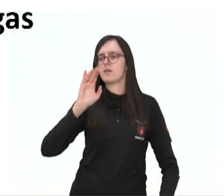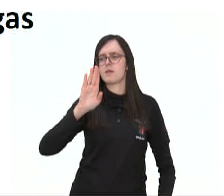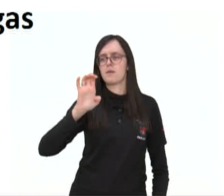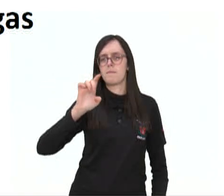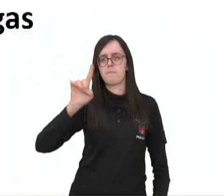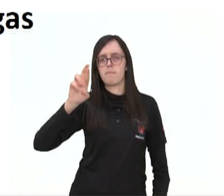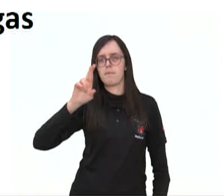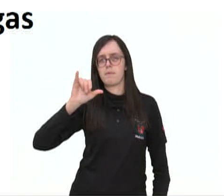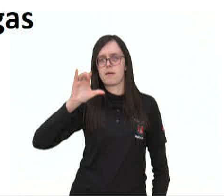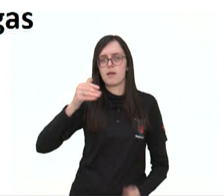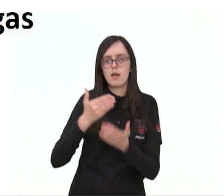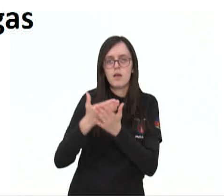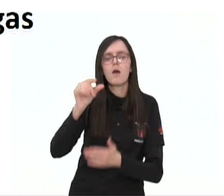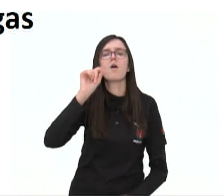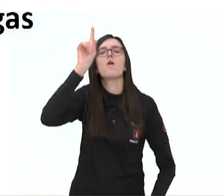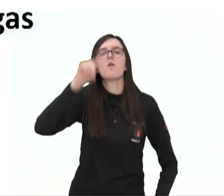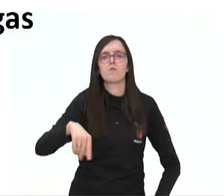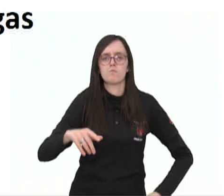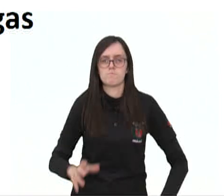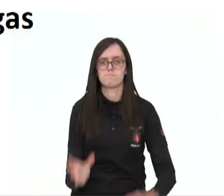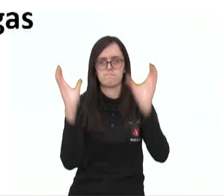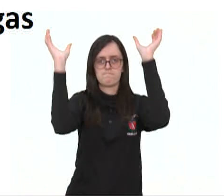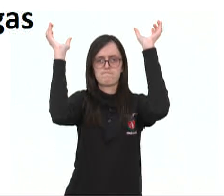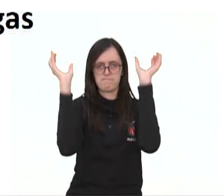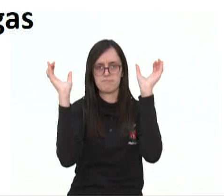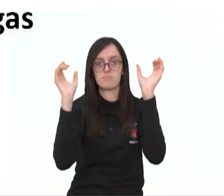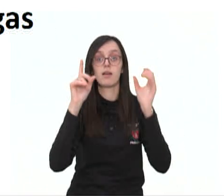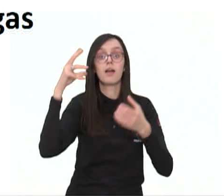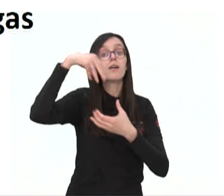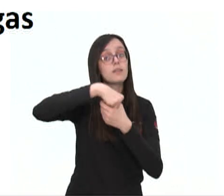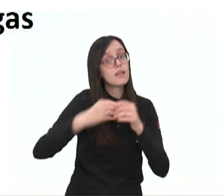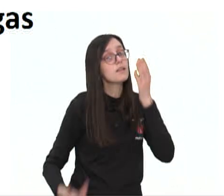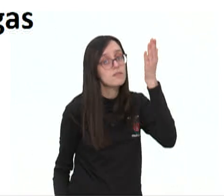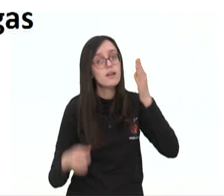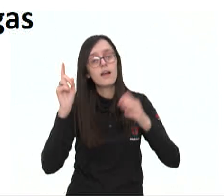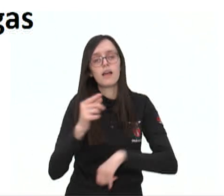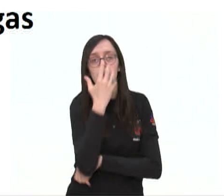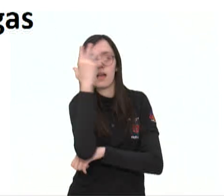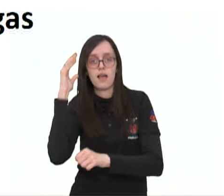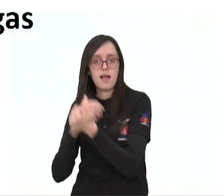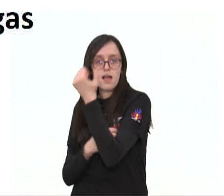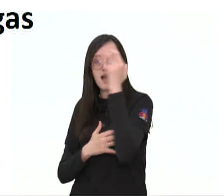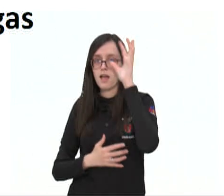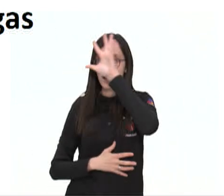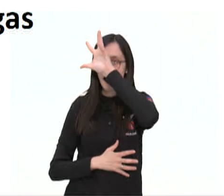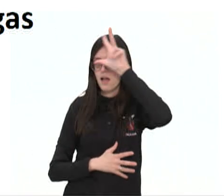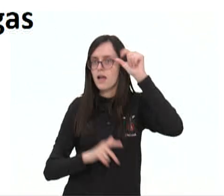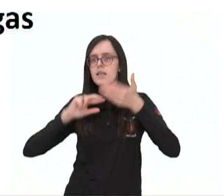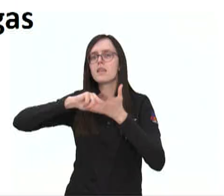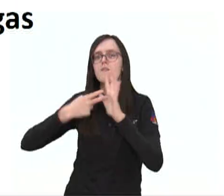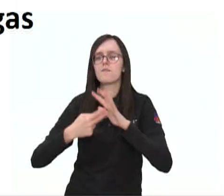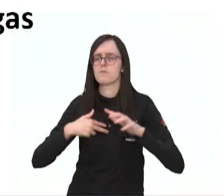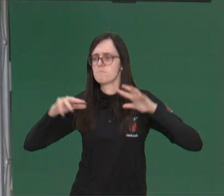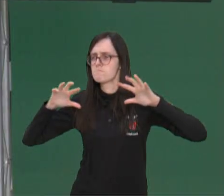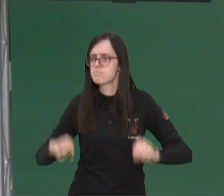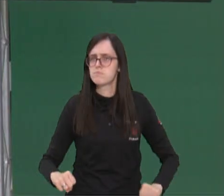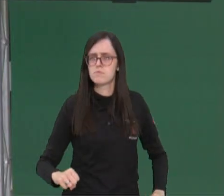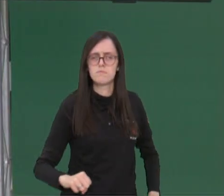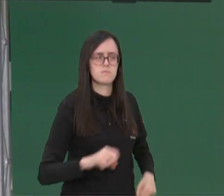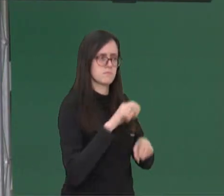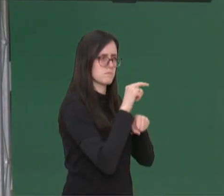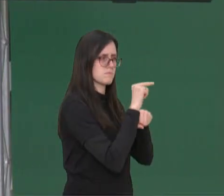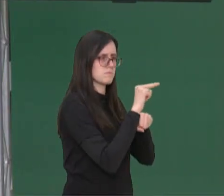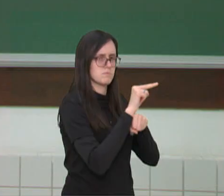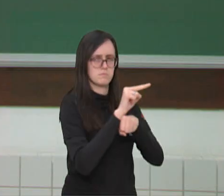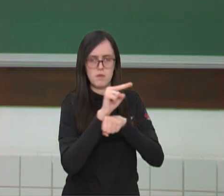as construções de fortes na Amazônia, como maneira de assegurar a posse da região. Espera